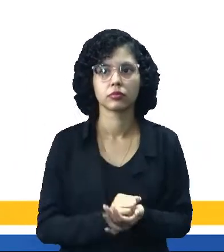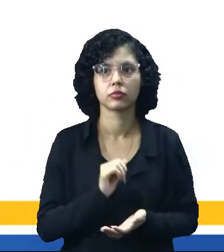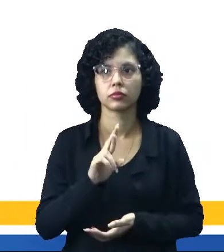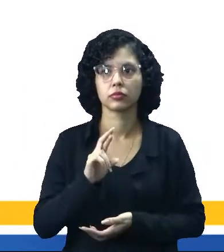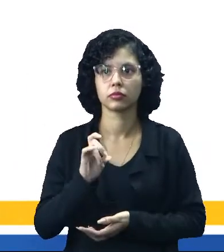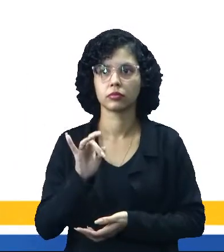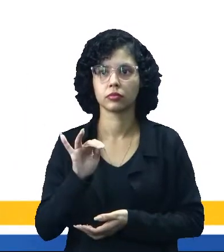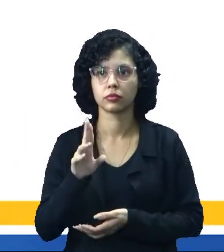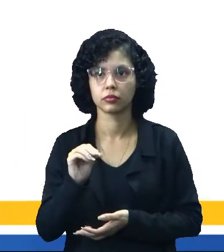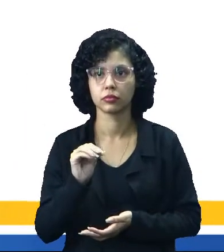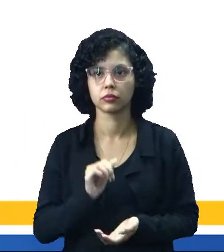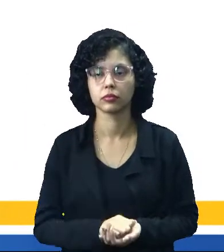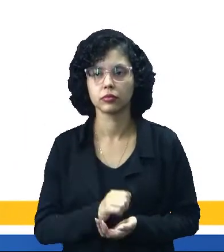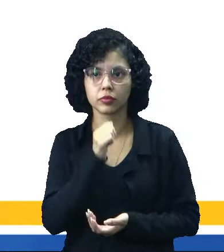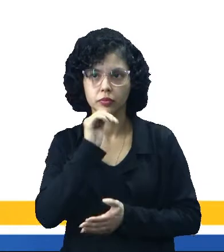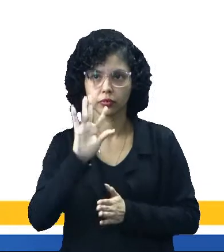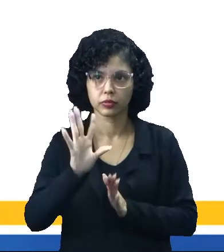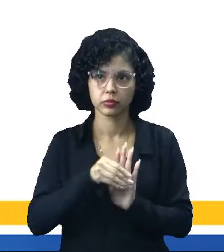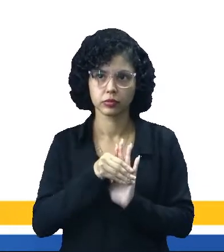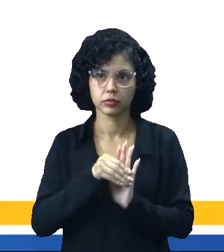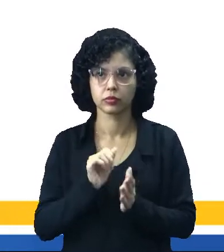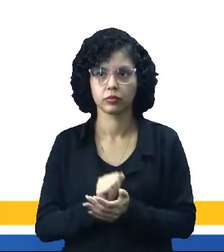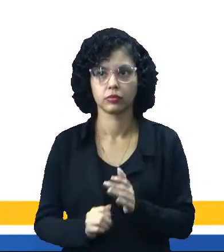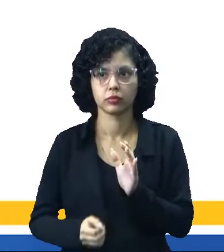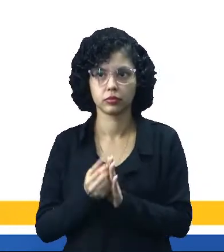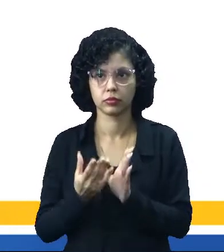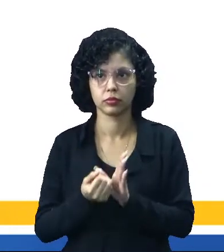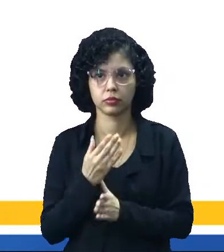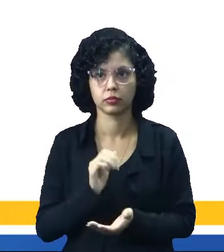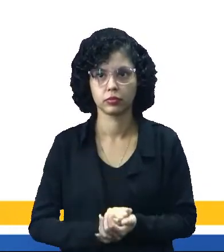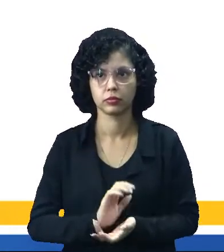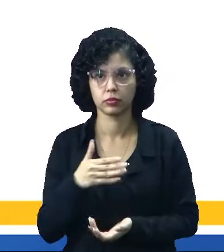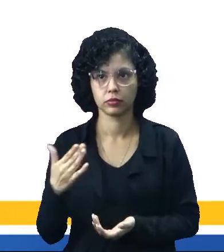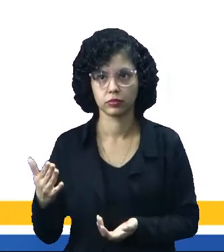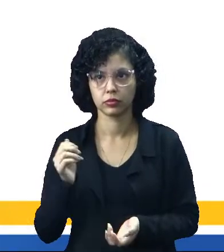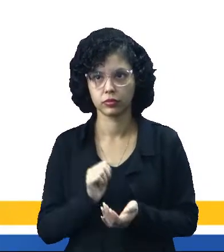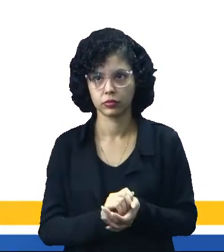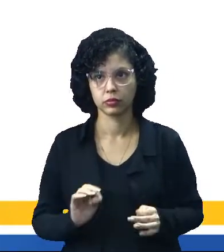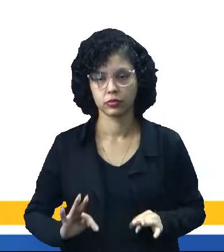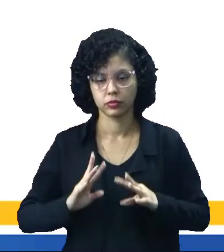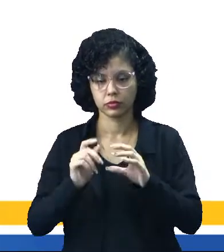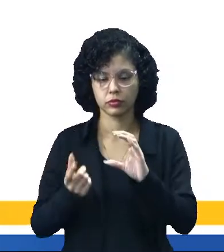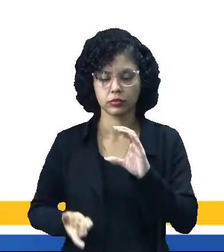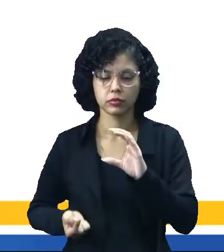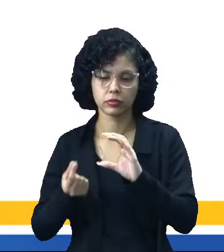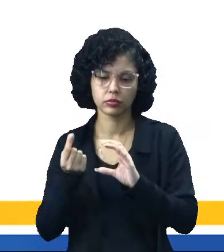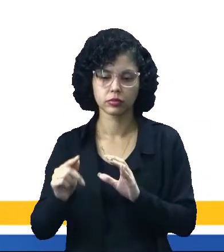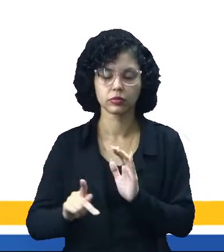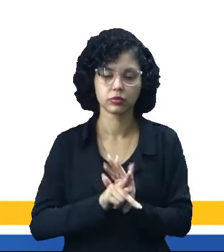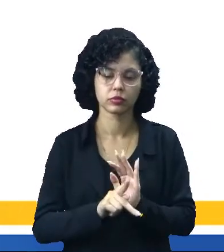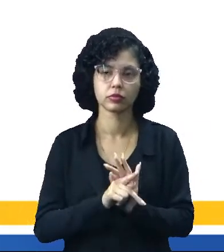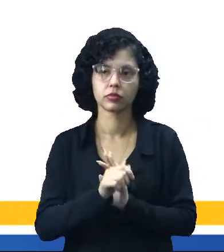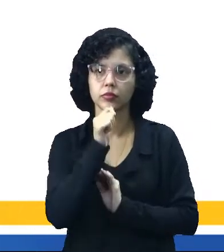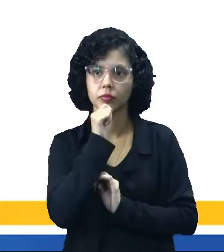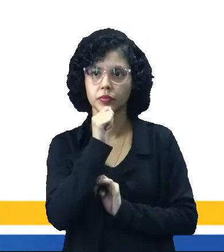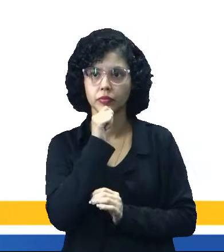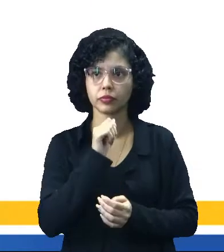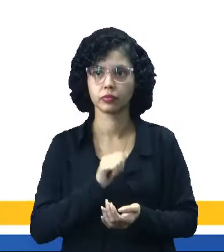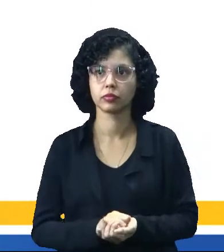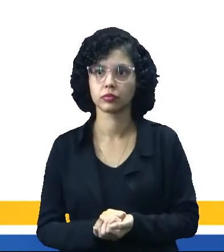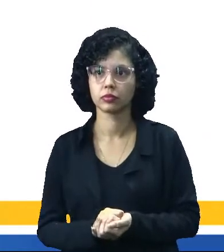de sua aplicação na produção, enquanto o lucro é todo o capital que excede os custos